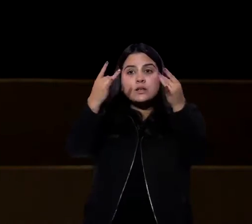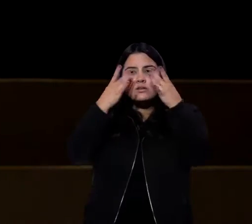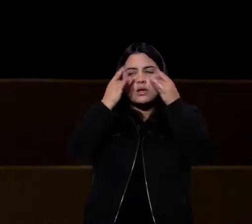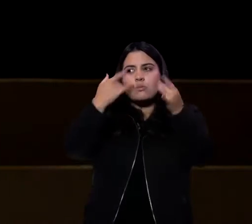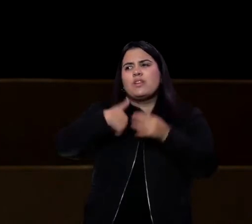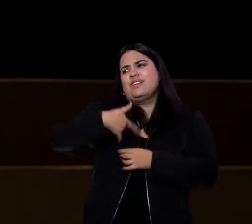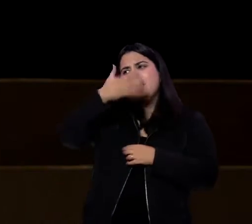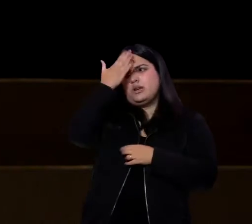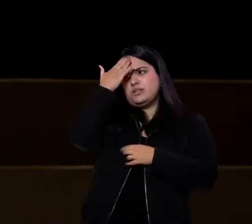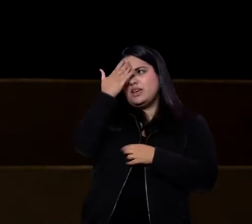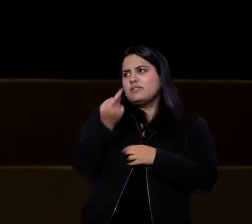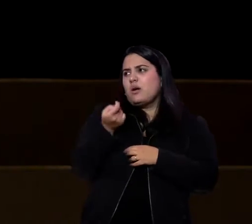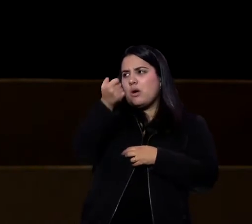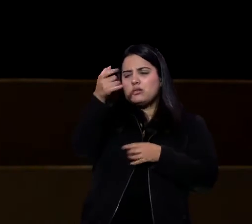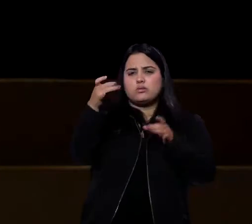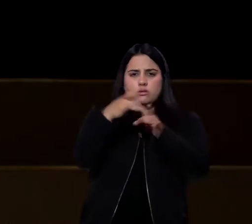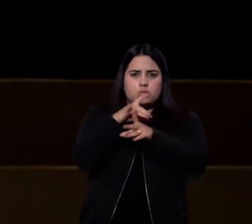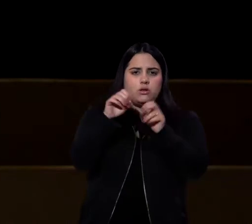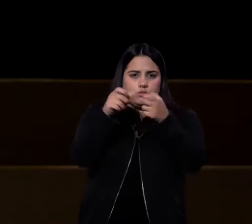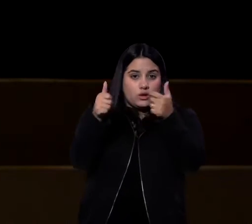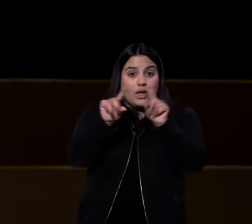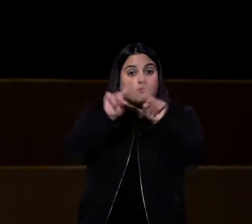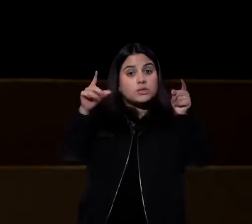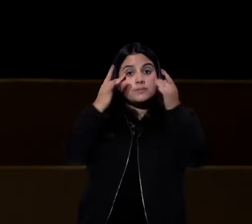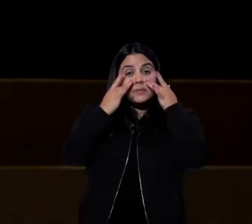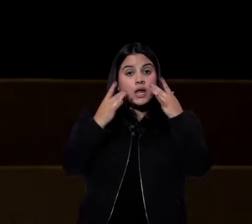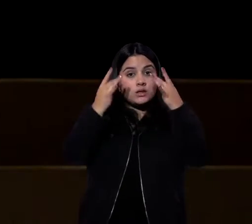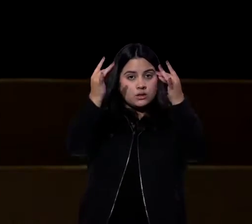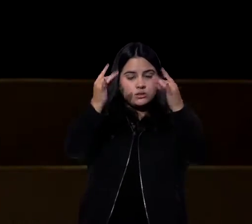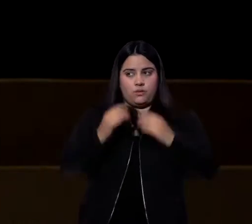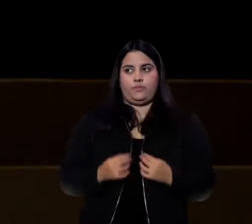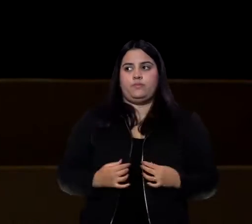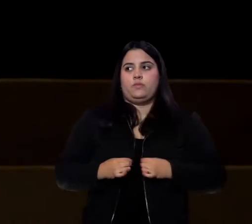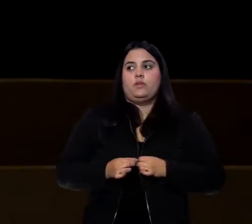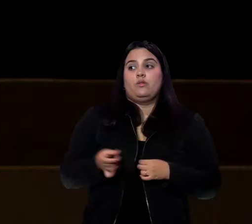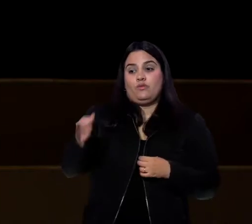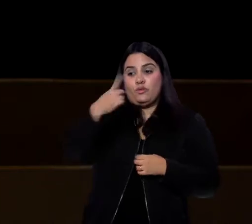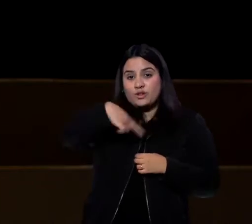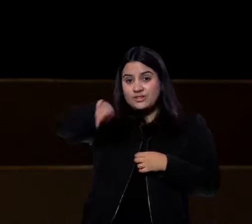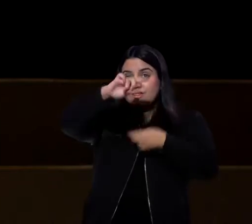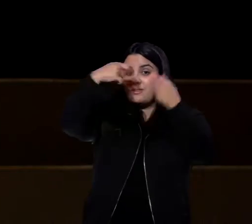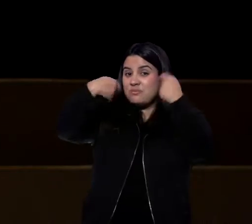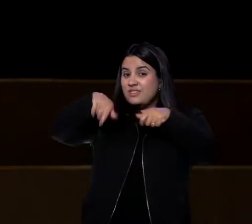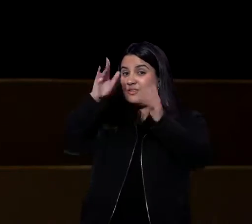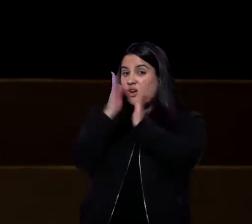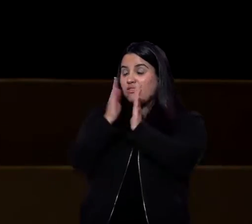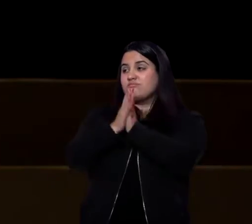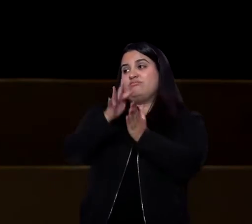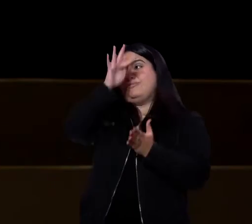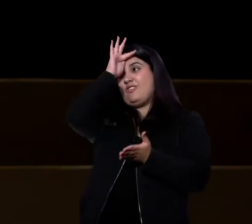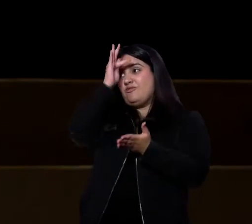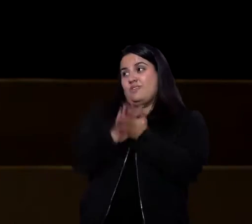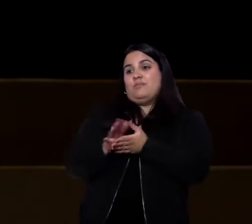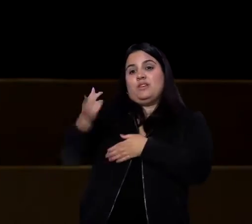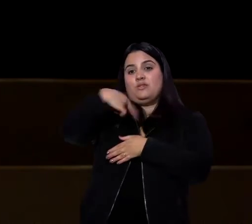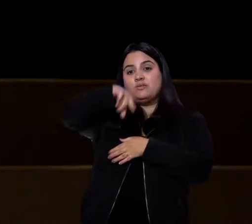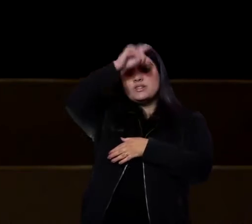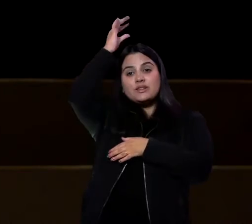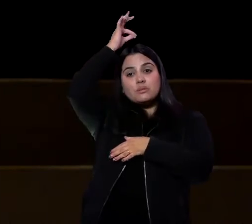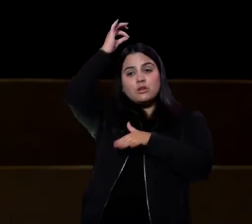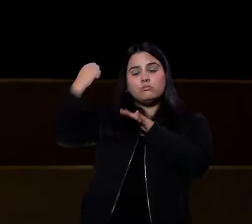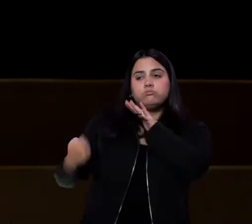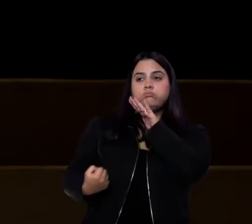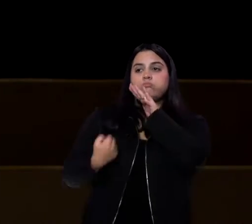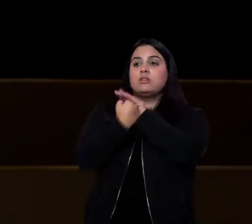tá quase terminando, tá? Presta atenção aqui no que eu estou falando. Ora com fé para que você possa se encher do Espírito Santo.